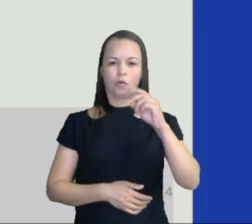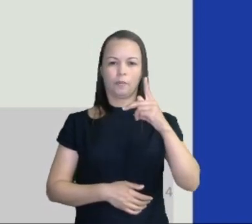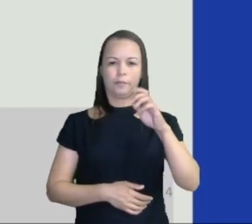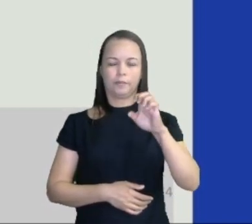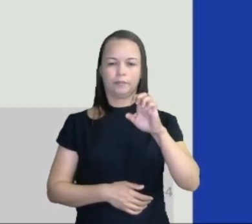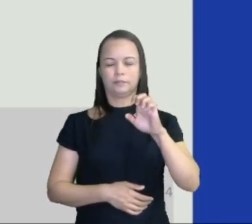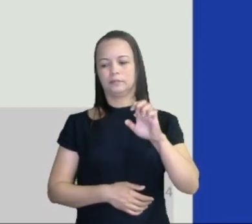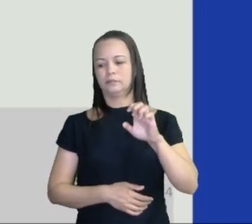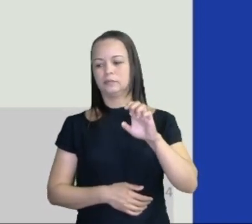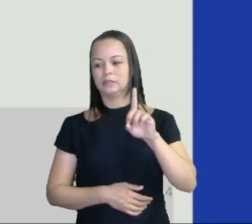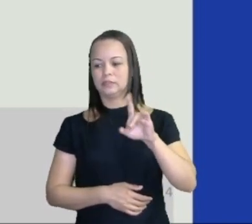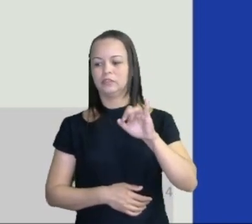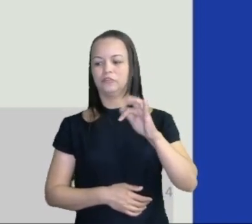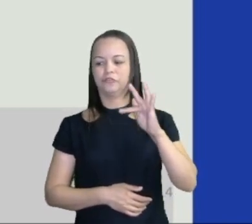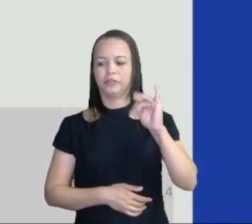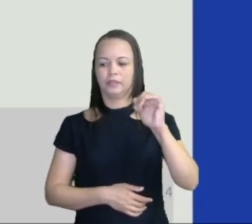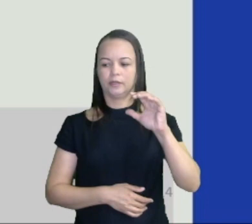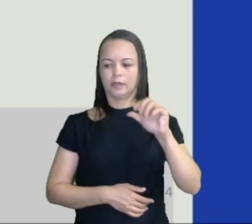compreensão,